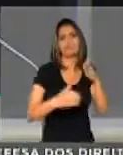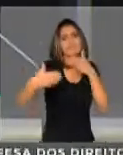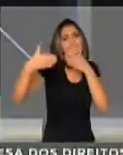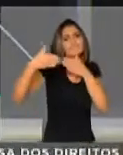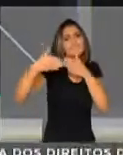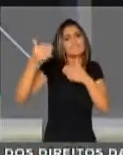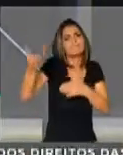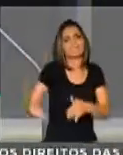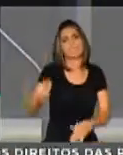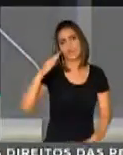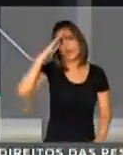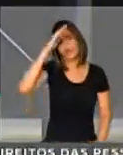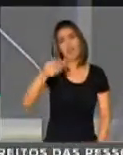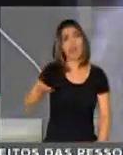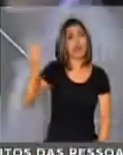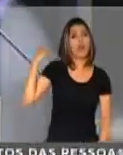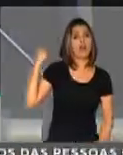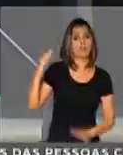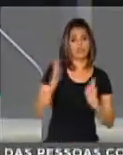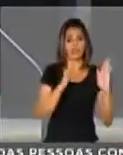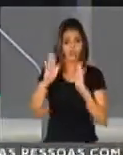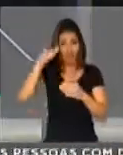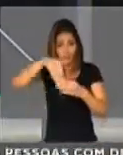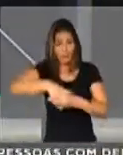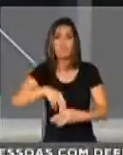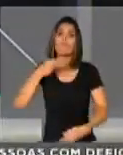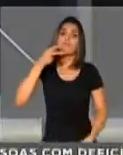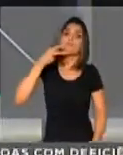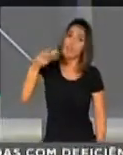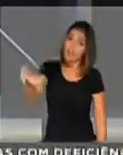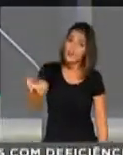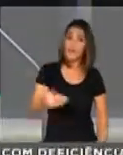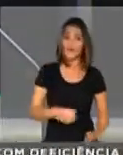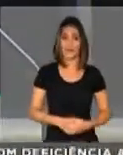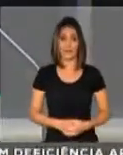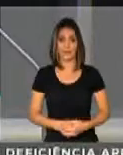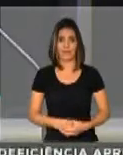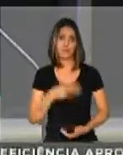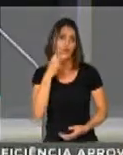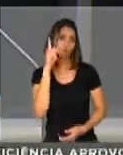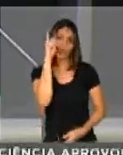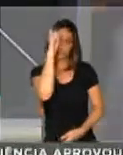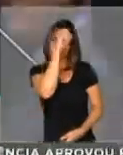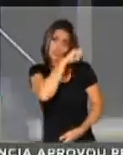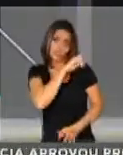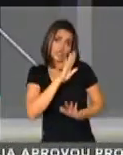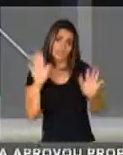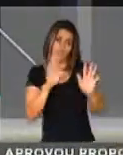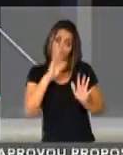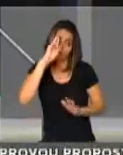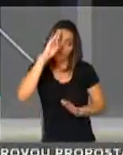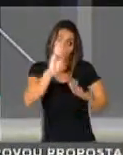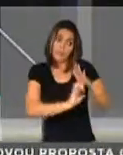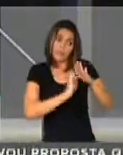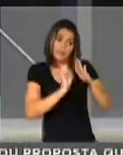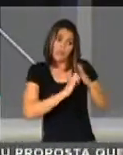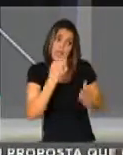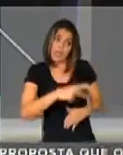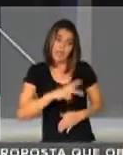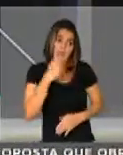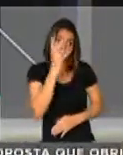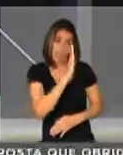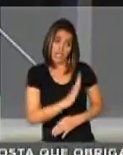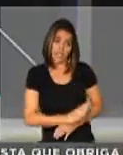Bolsonaro já tinha dito na campanha, que era difícil ser patrão no Brasil. E